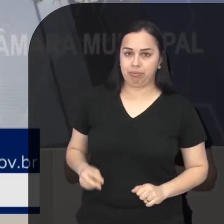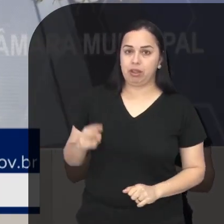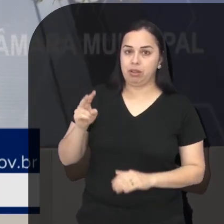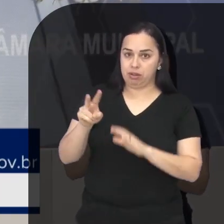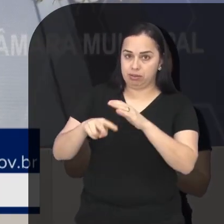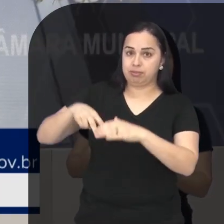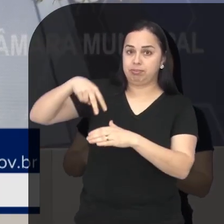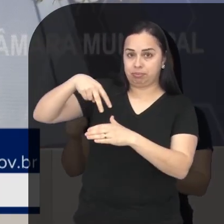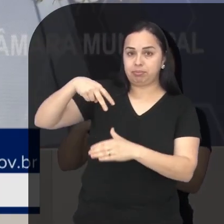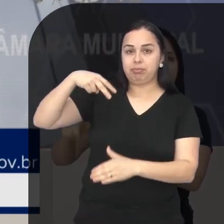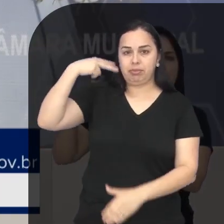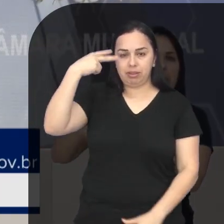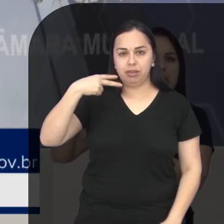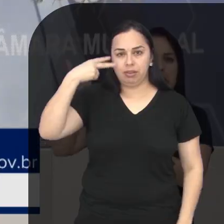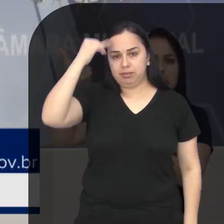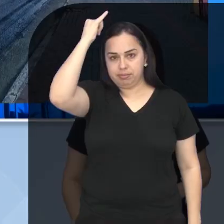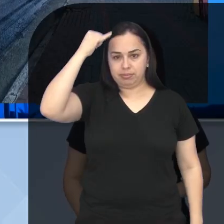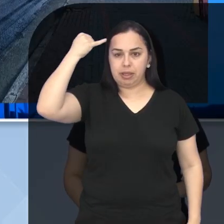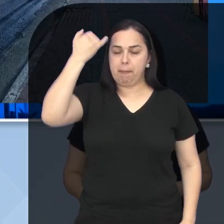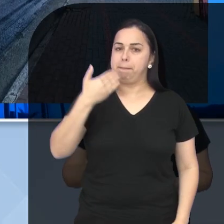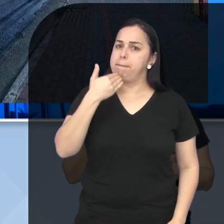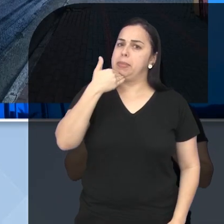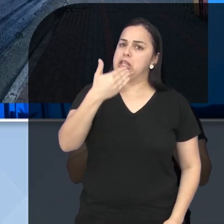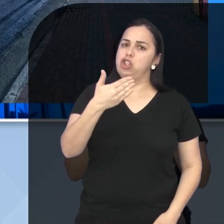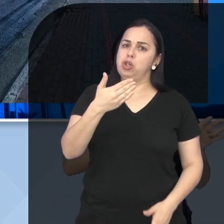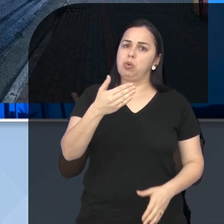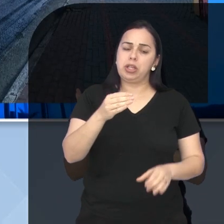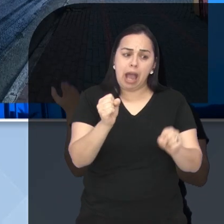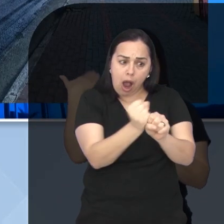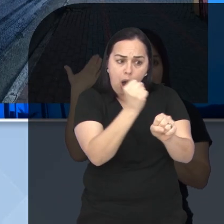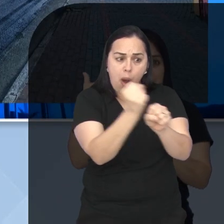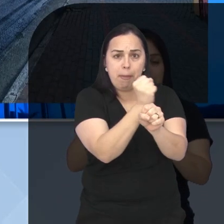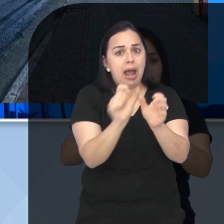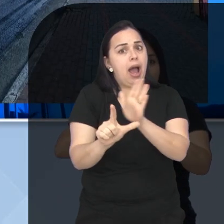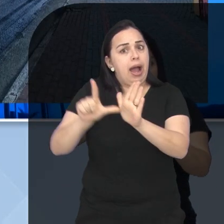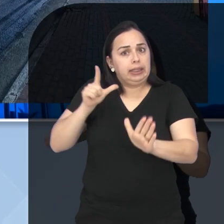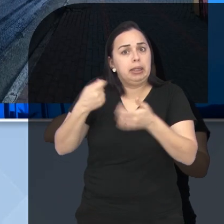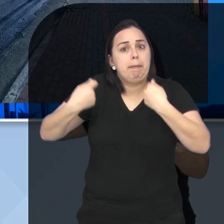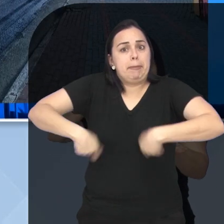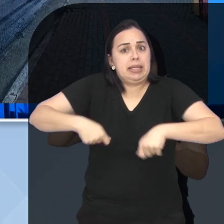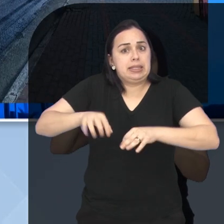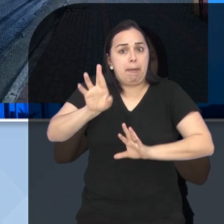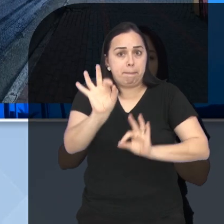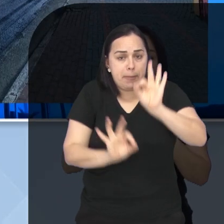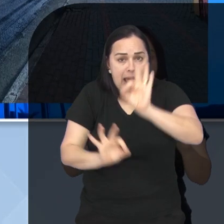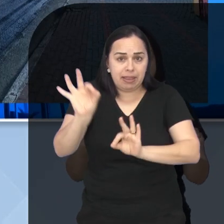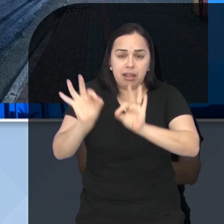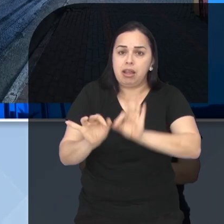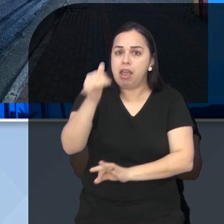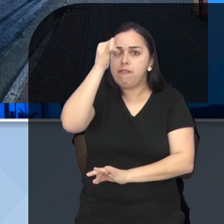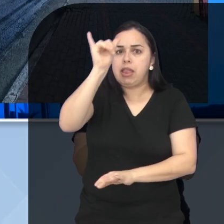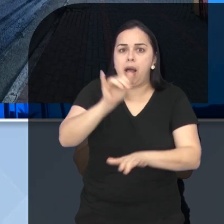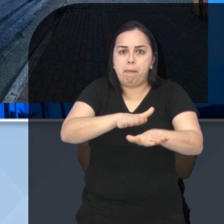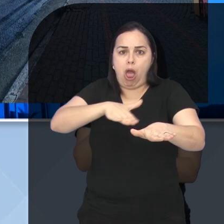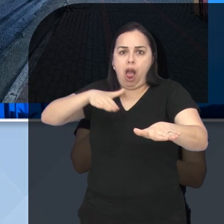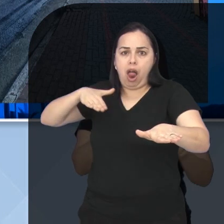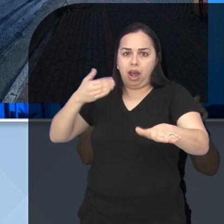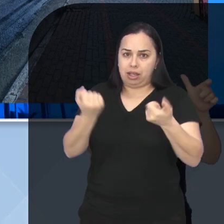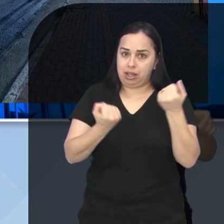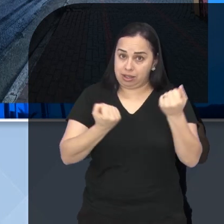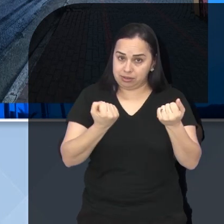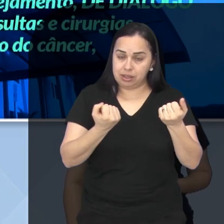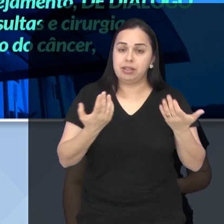o vereador Dr. José Cláudio pediu mais planejamento nas obras públicas da cidade para não impactar o trânsito e a rotina